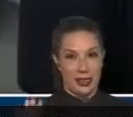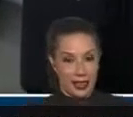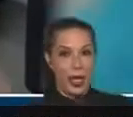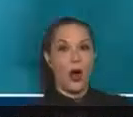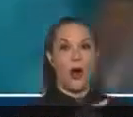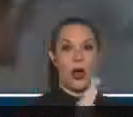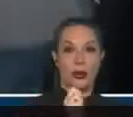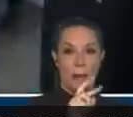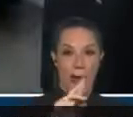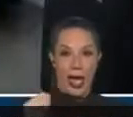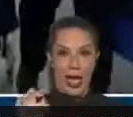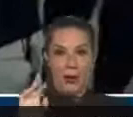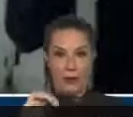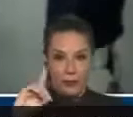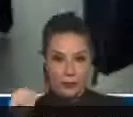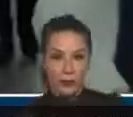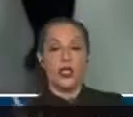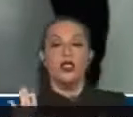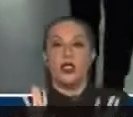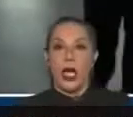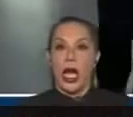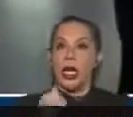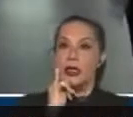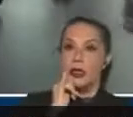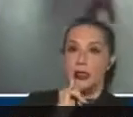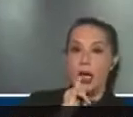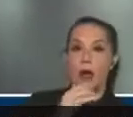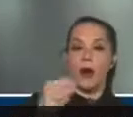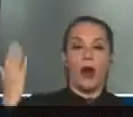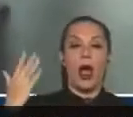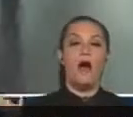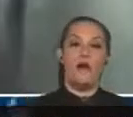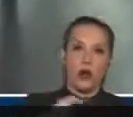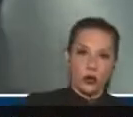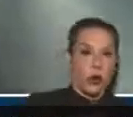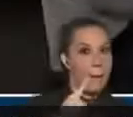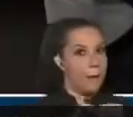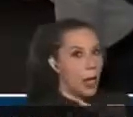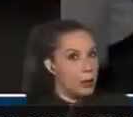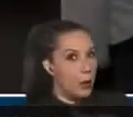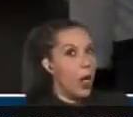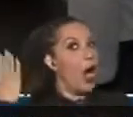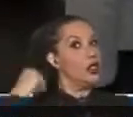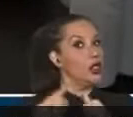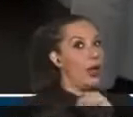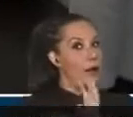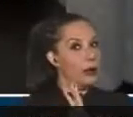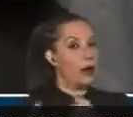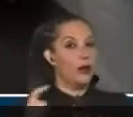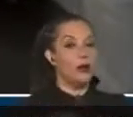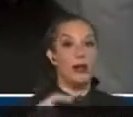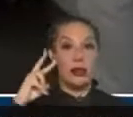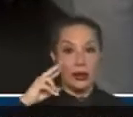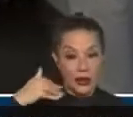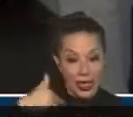já foi retomada para os destinos com interdições, foi retomada parcialmente. E de segunda até a